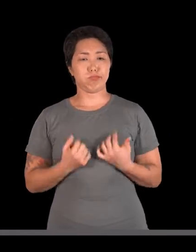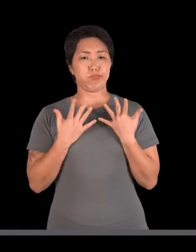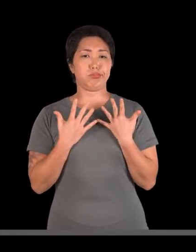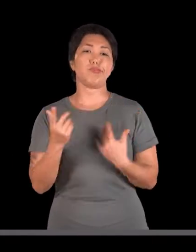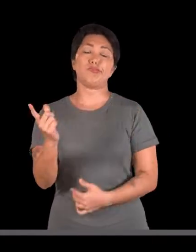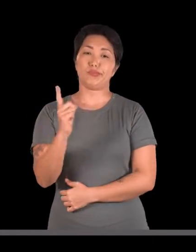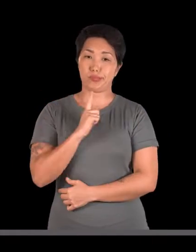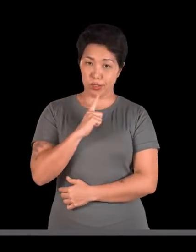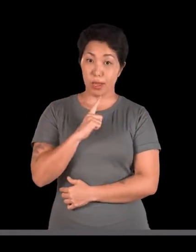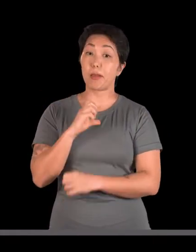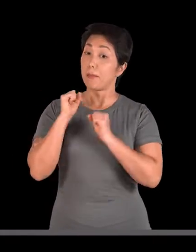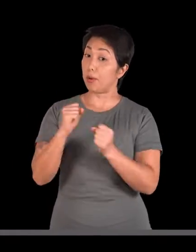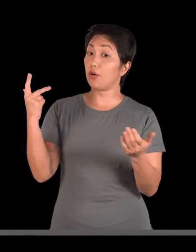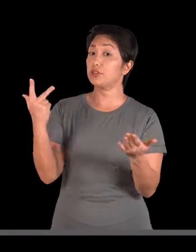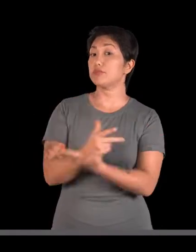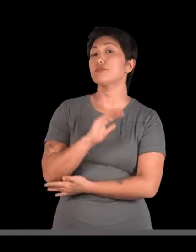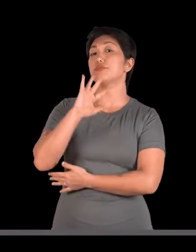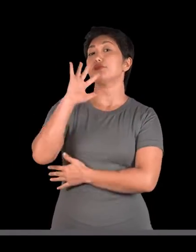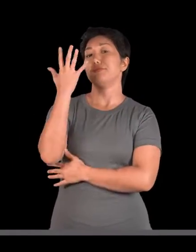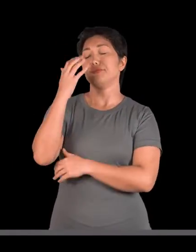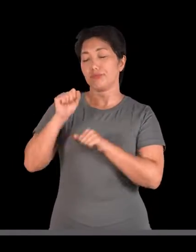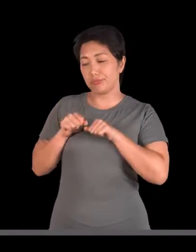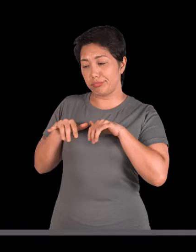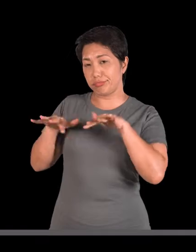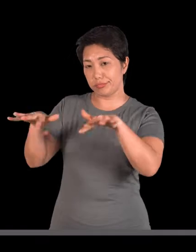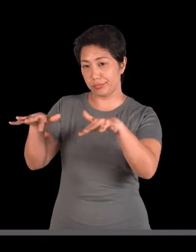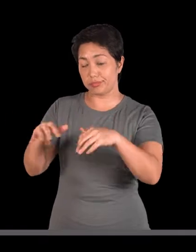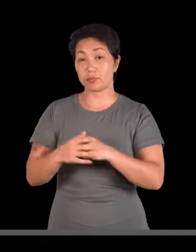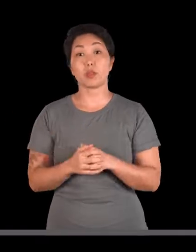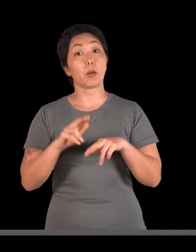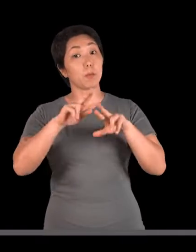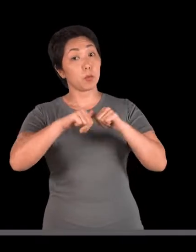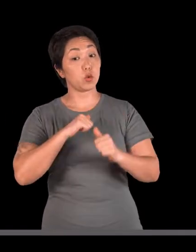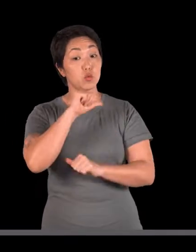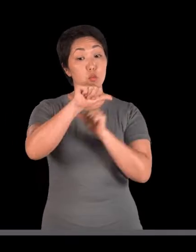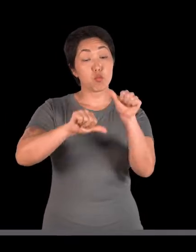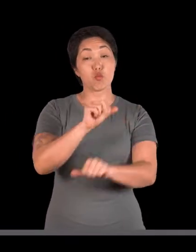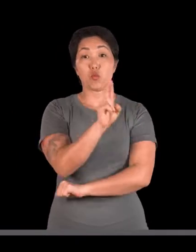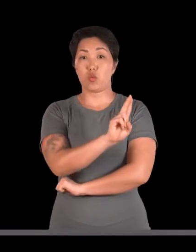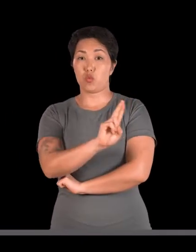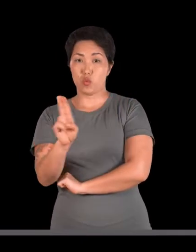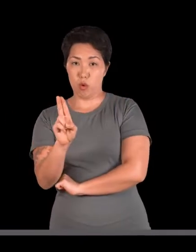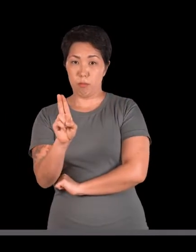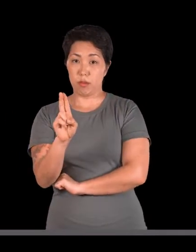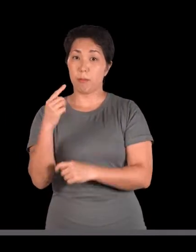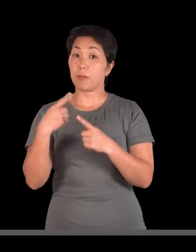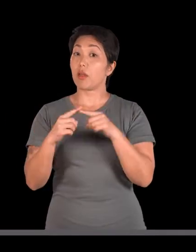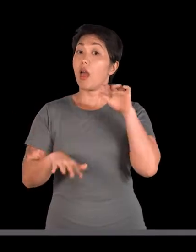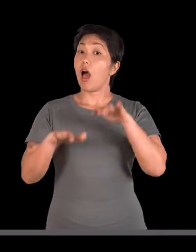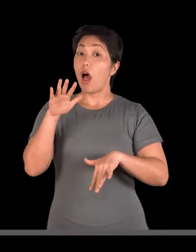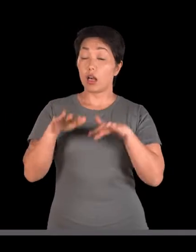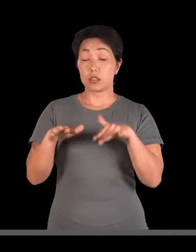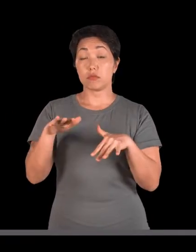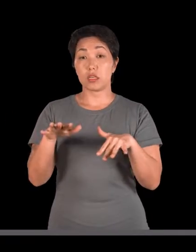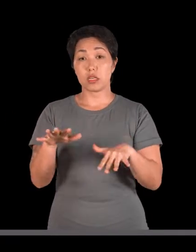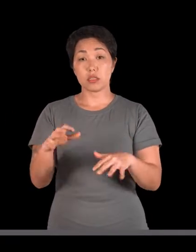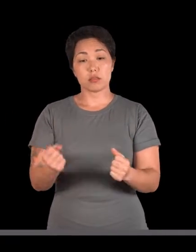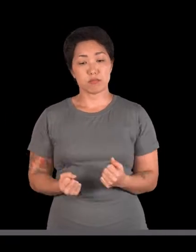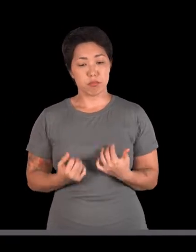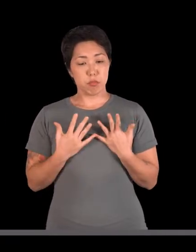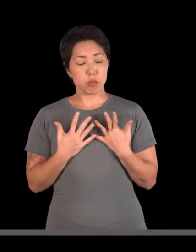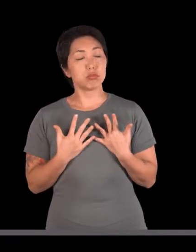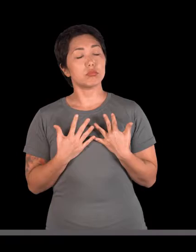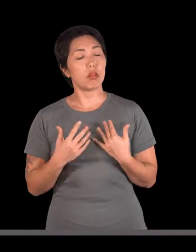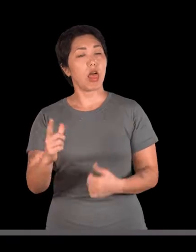essa infecção e ela transmite. Daí essa mudança de nomenclatura. Pelo fato de muitas vezes a pessoa não